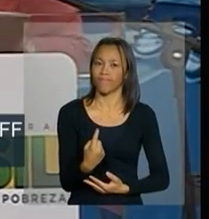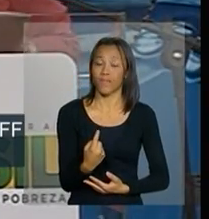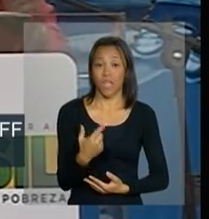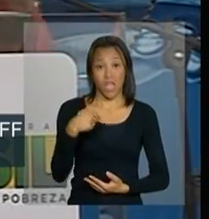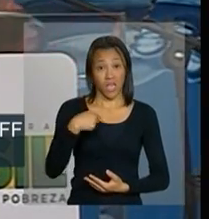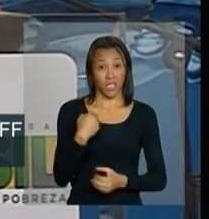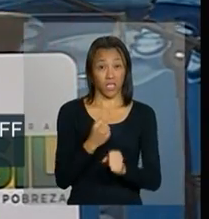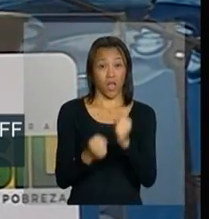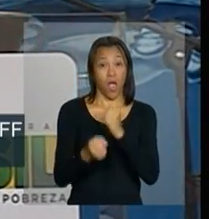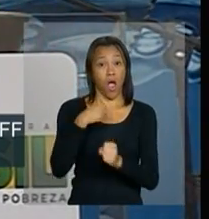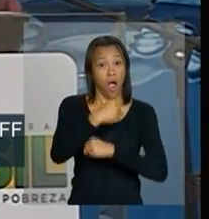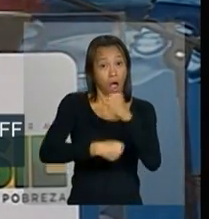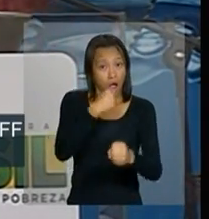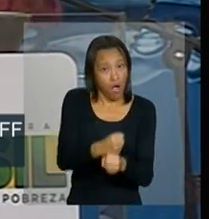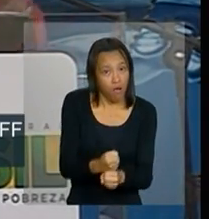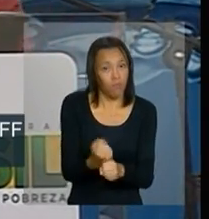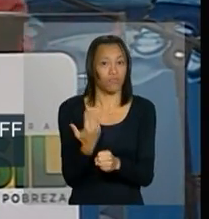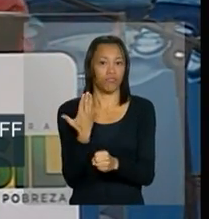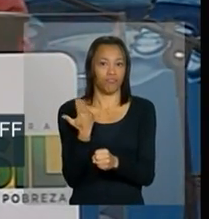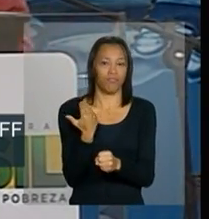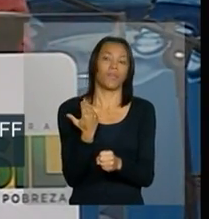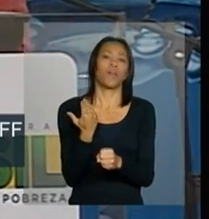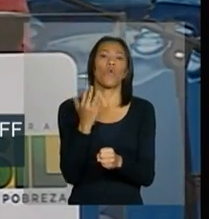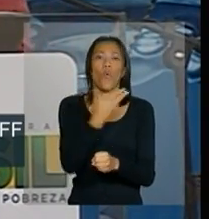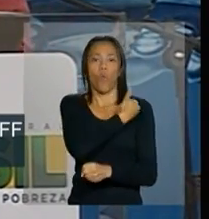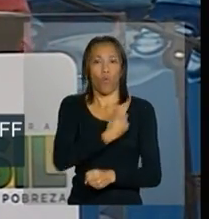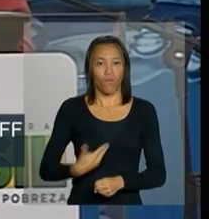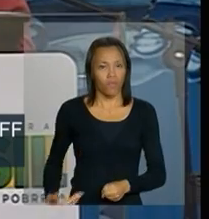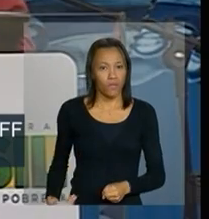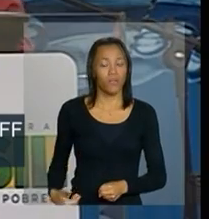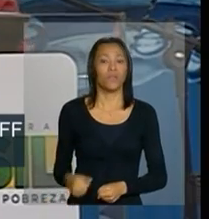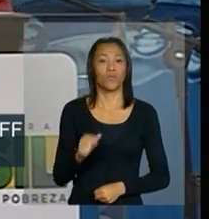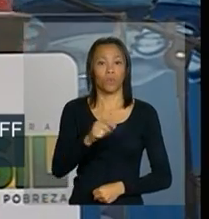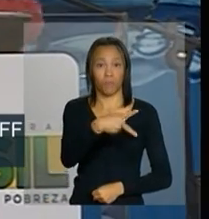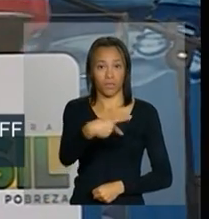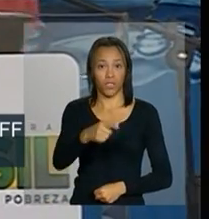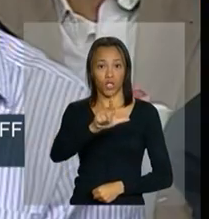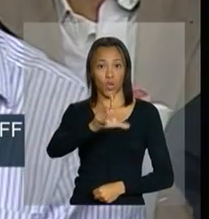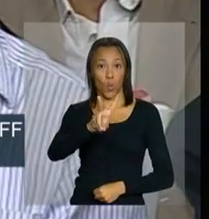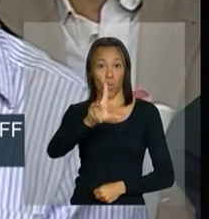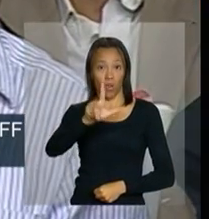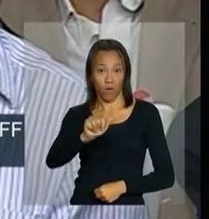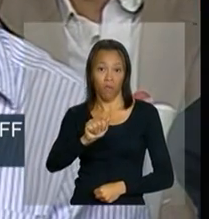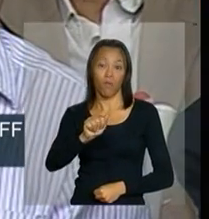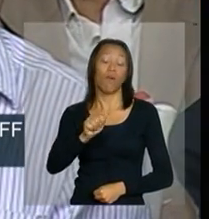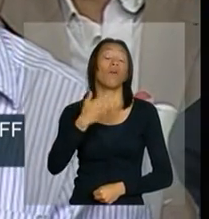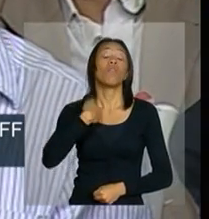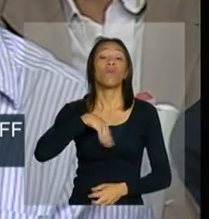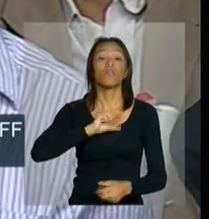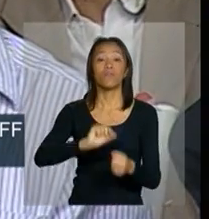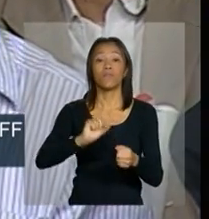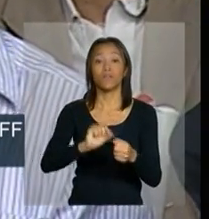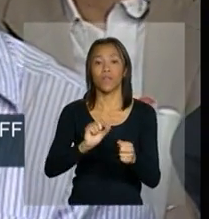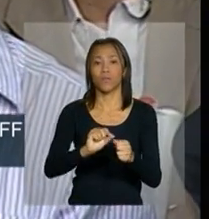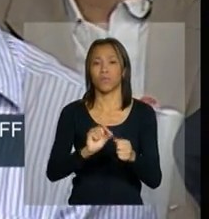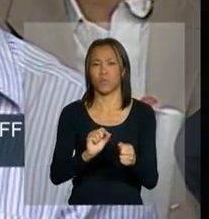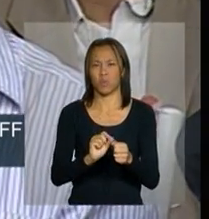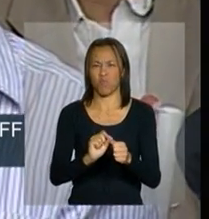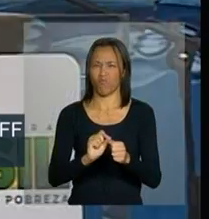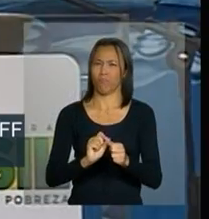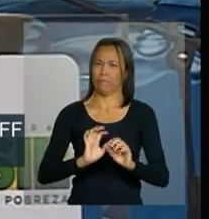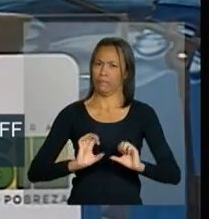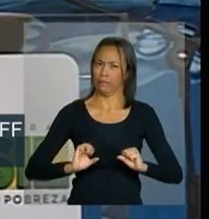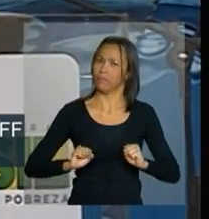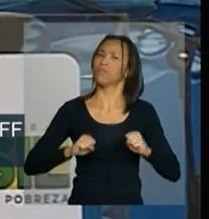Nesses últimos anos, com o governo do presidente Lula, nós fizemos um grande